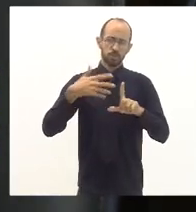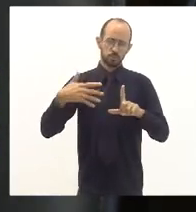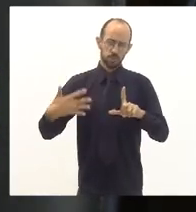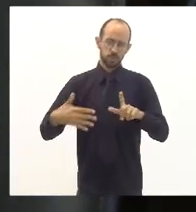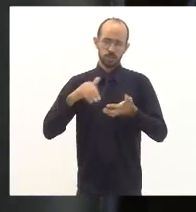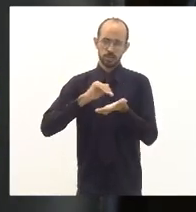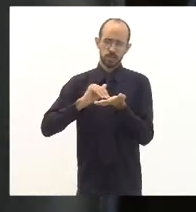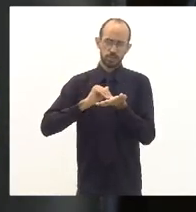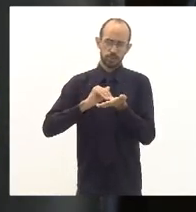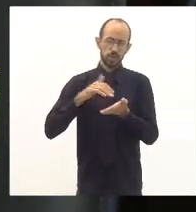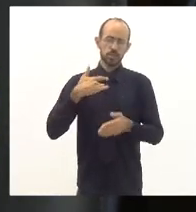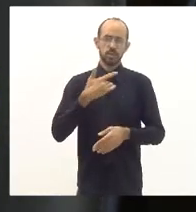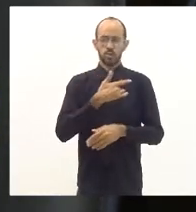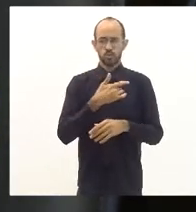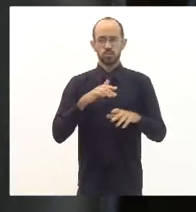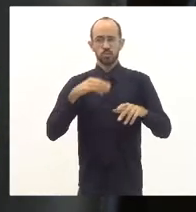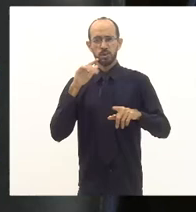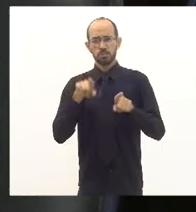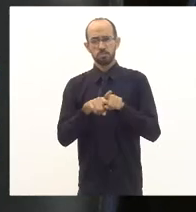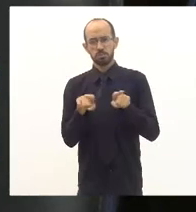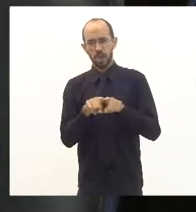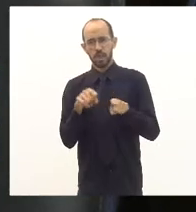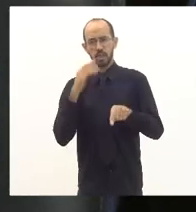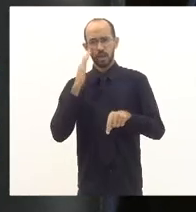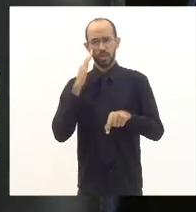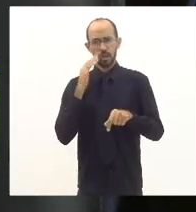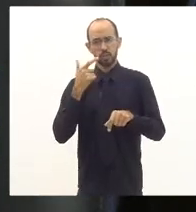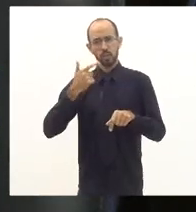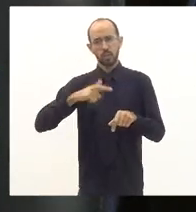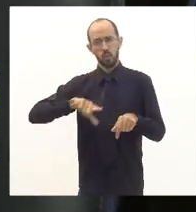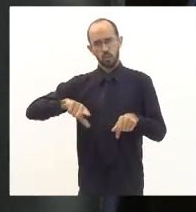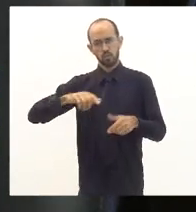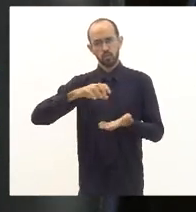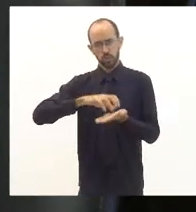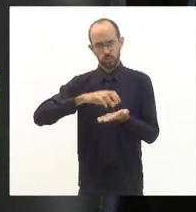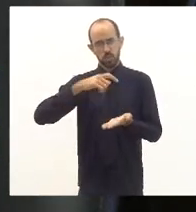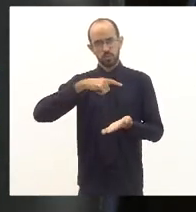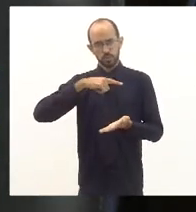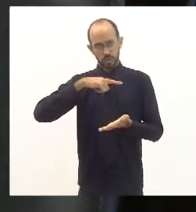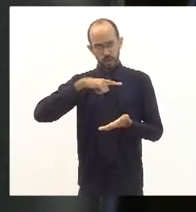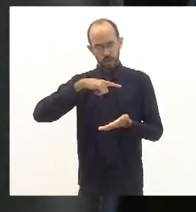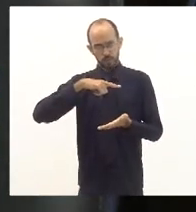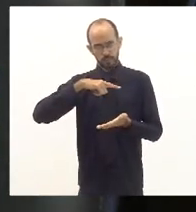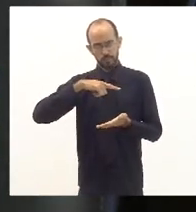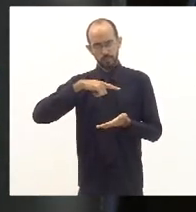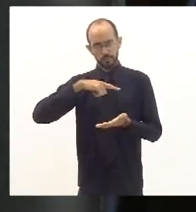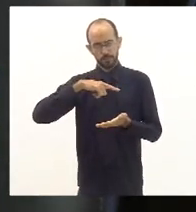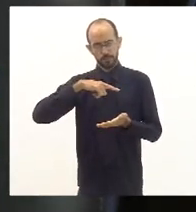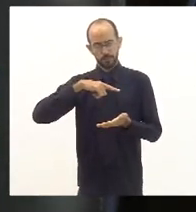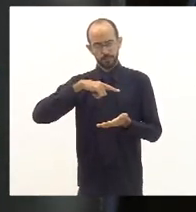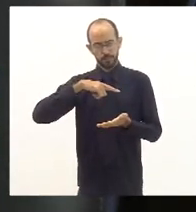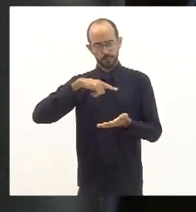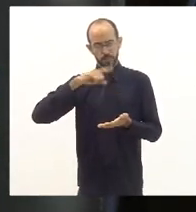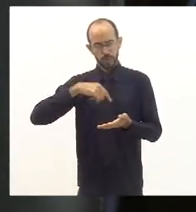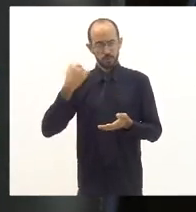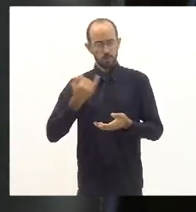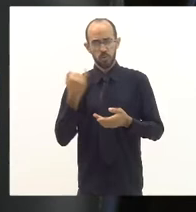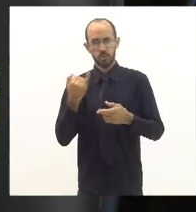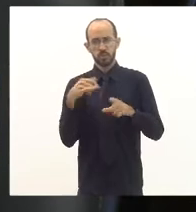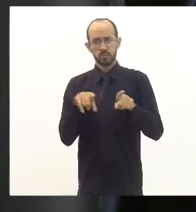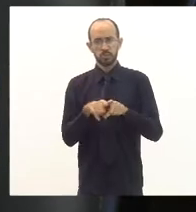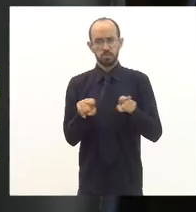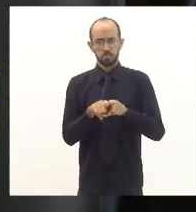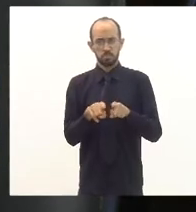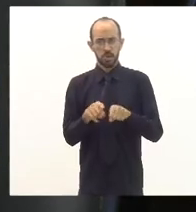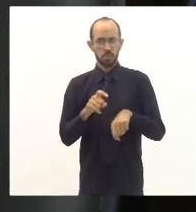Saúde, entendendo também que tem outros setores que compõem a Secretaria de Saúde, aí eu acho que seria importante em algum